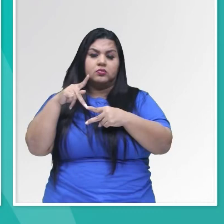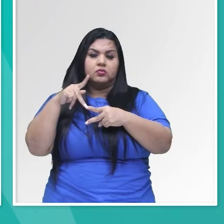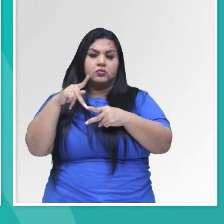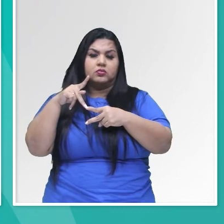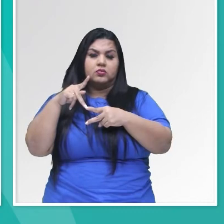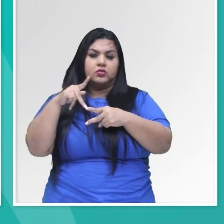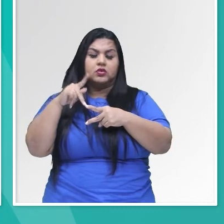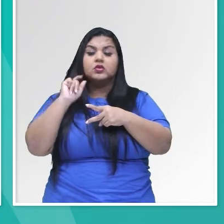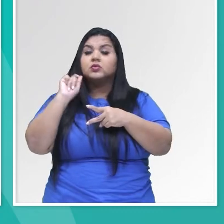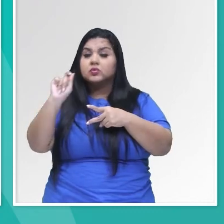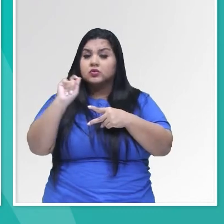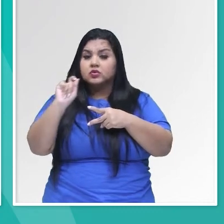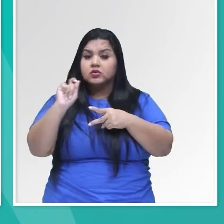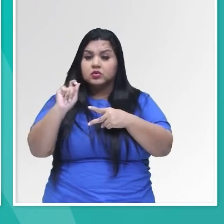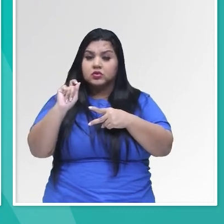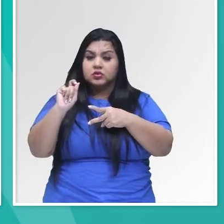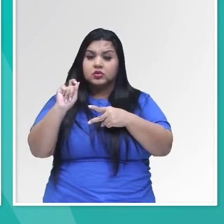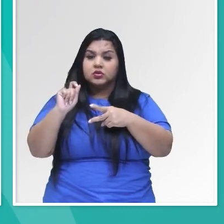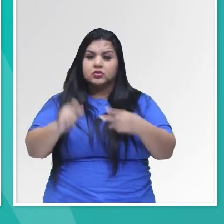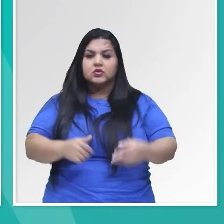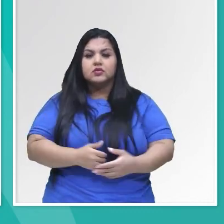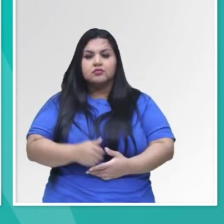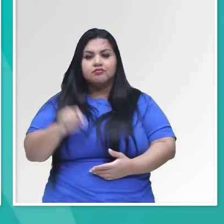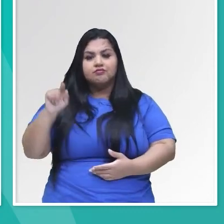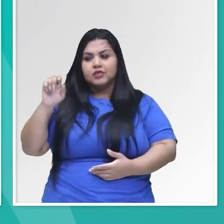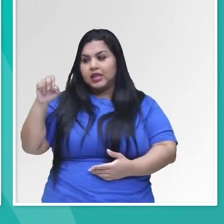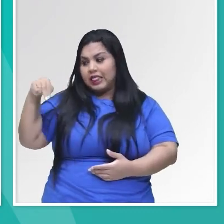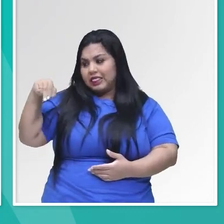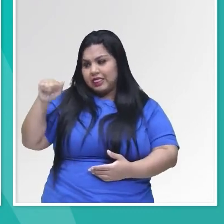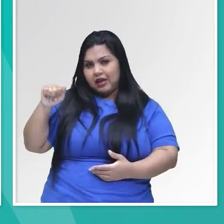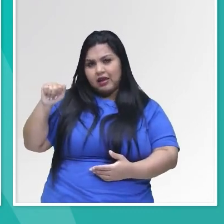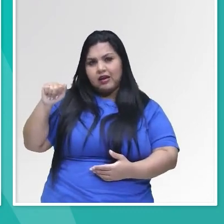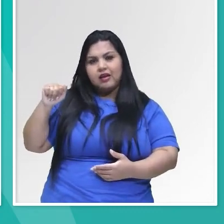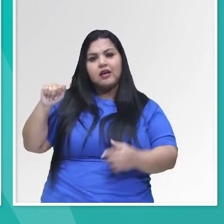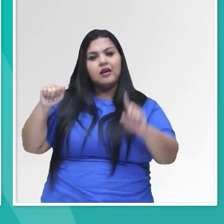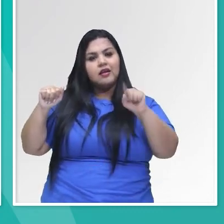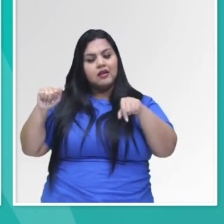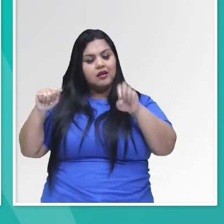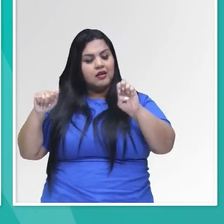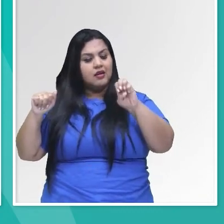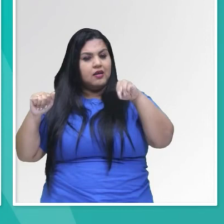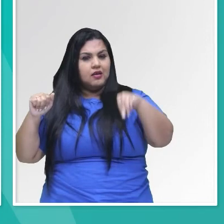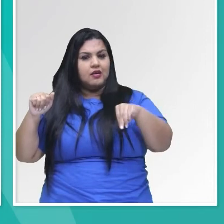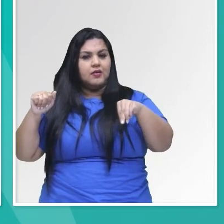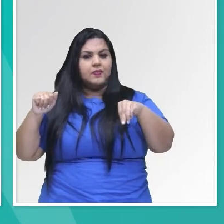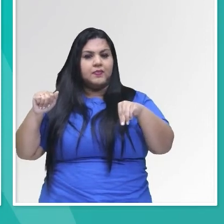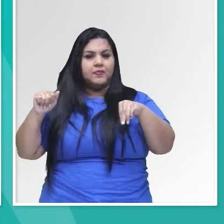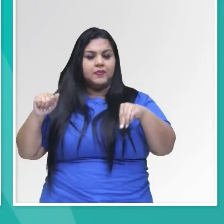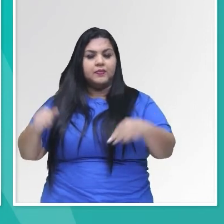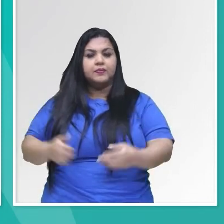Sabe o que é isso aí? É isso aqui, olha. Crer em.